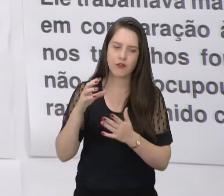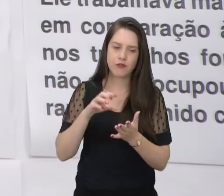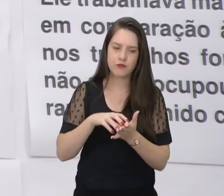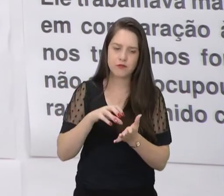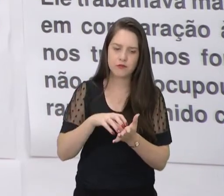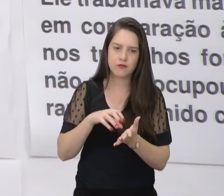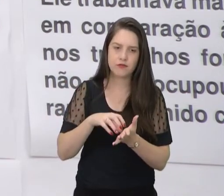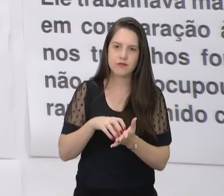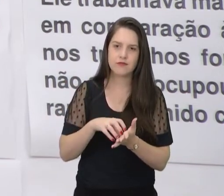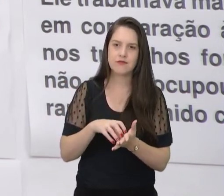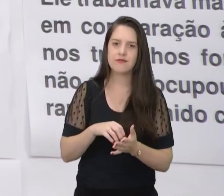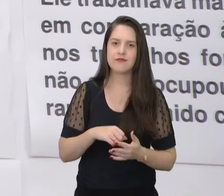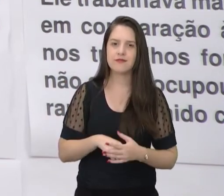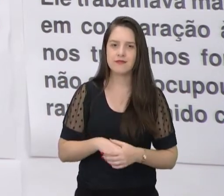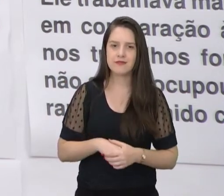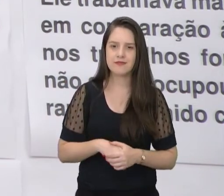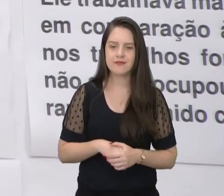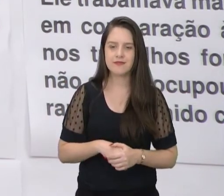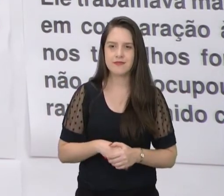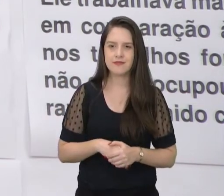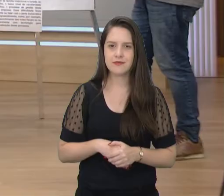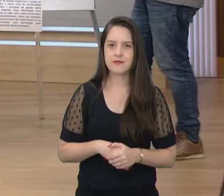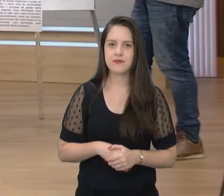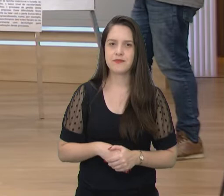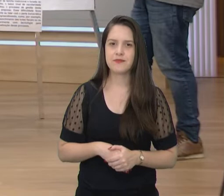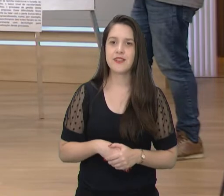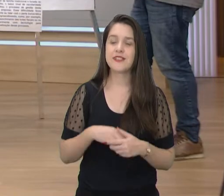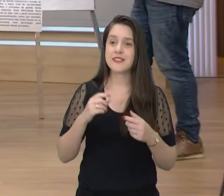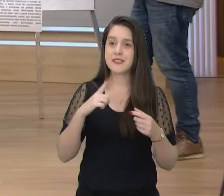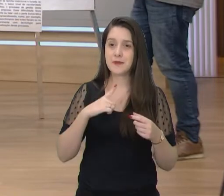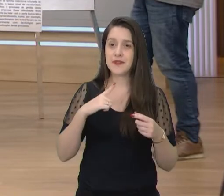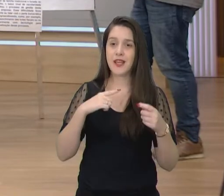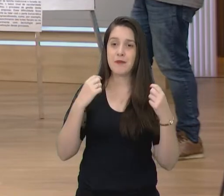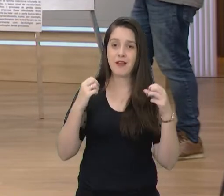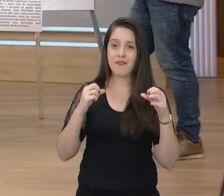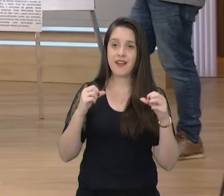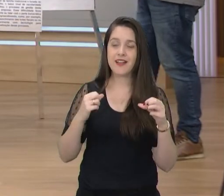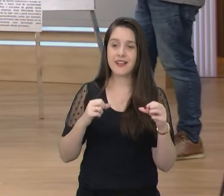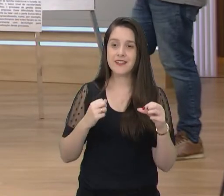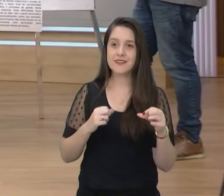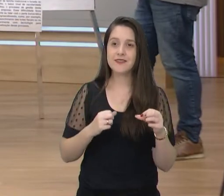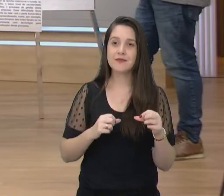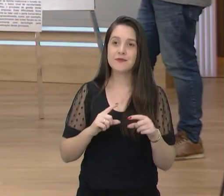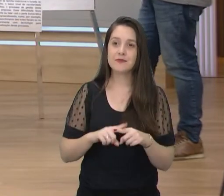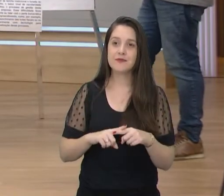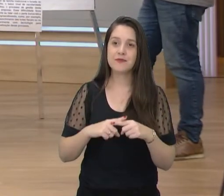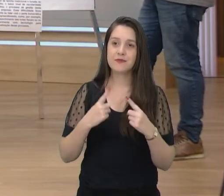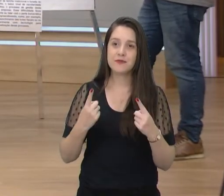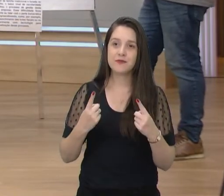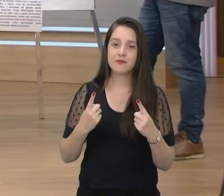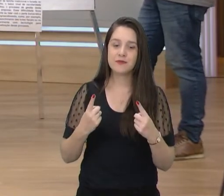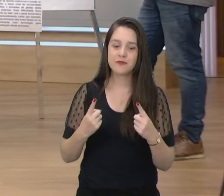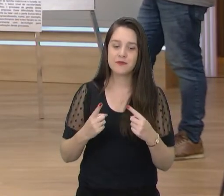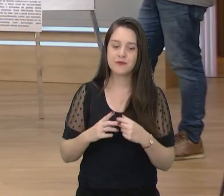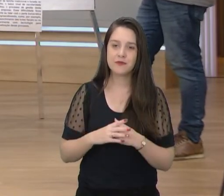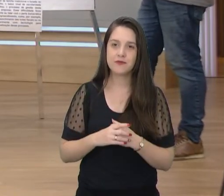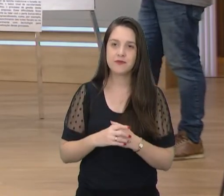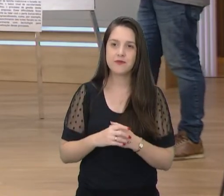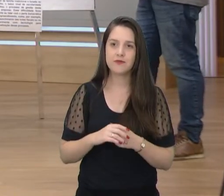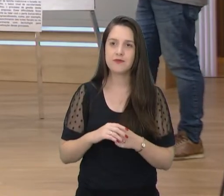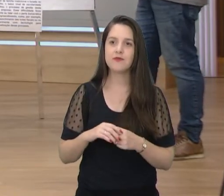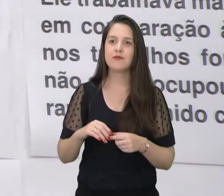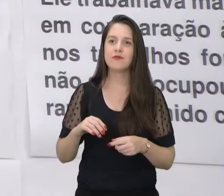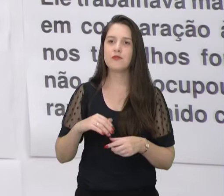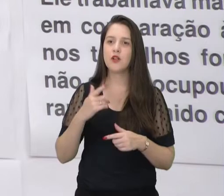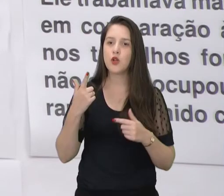foi uma localidade. falha, né? Olha só, sem avaliação dos riscos, não avaliou riscos. Marcos optou por deixar o valor de venda dos seus produtos